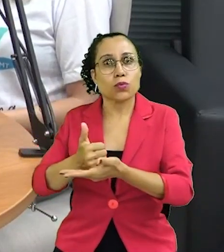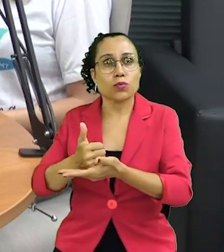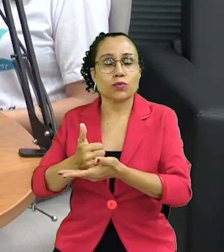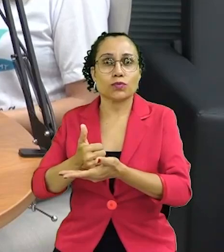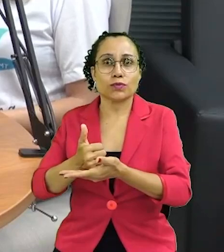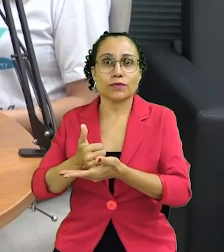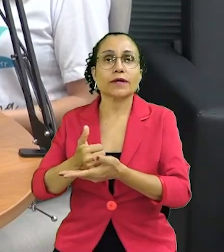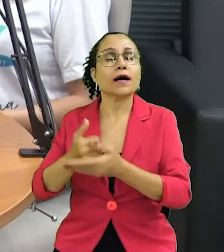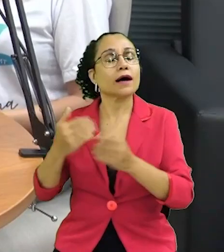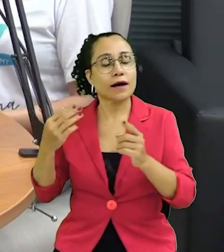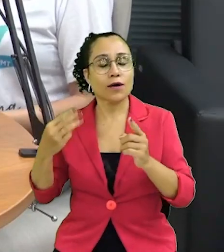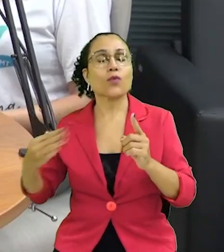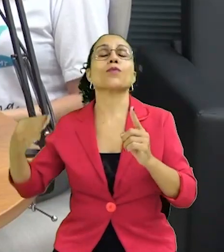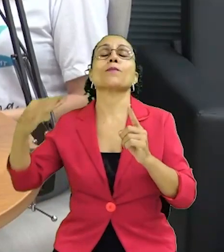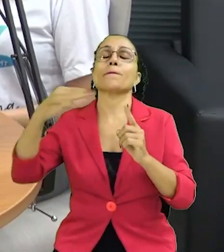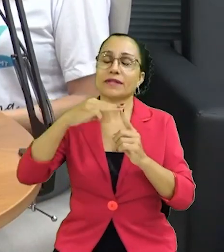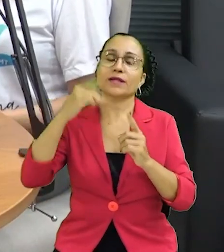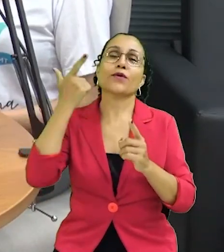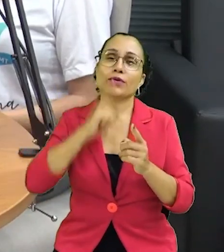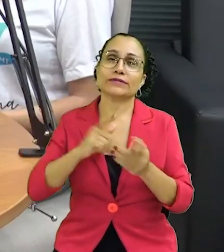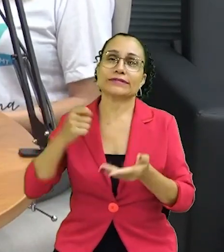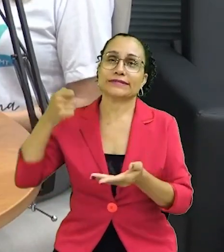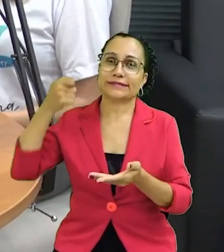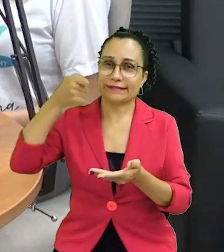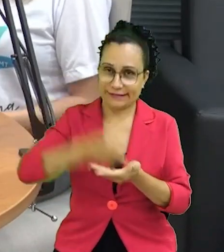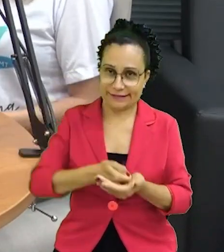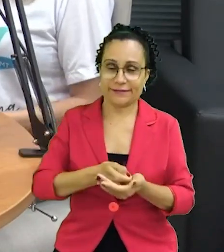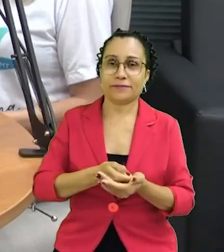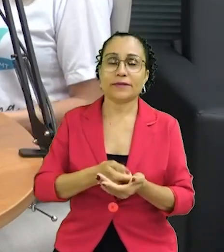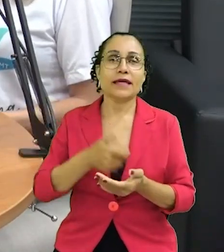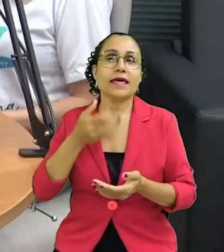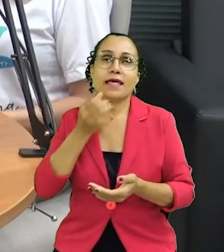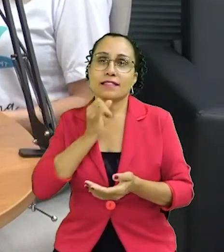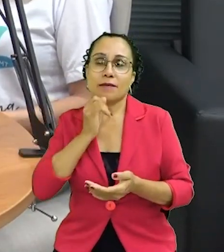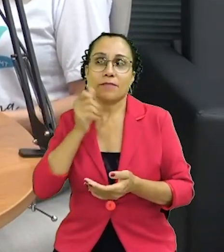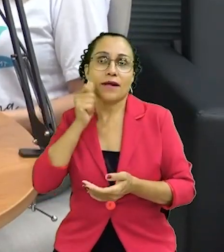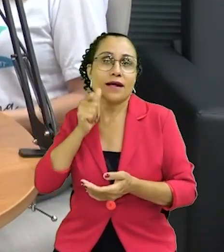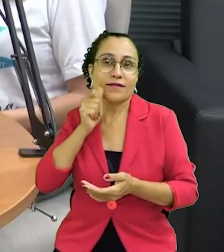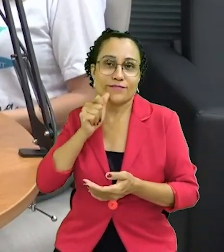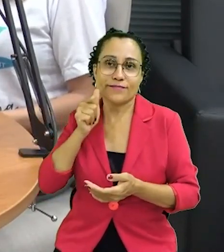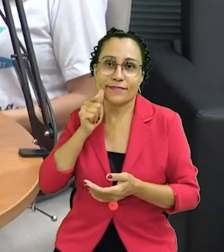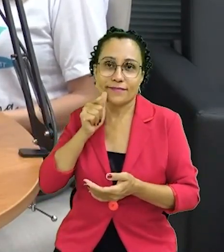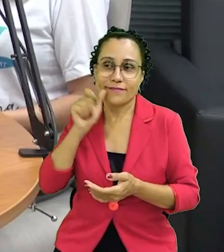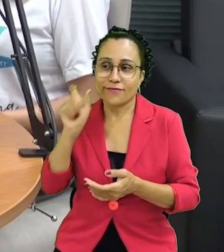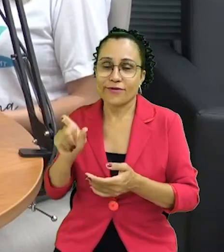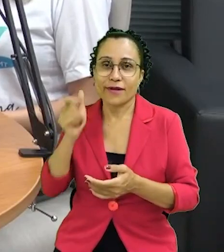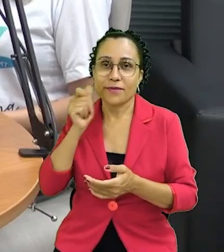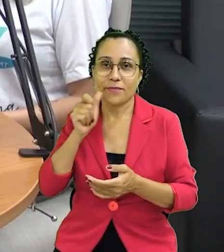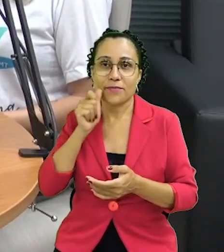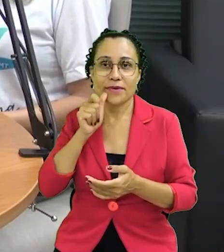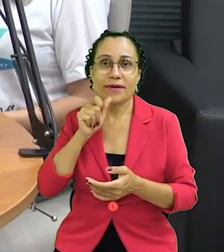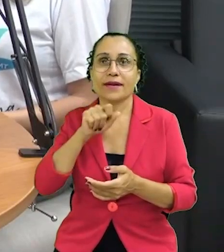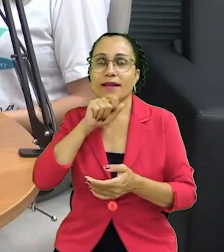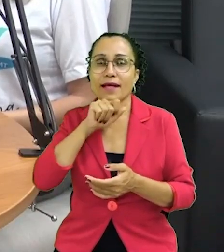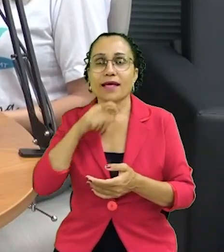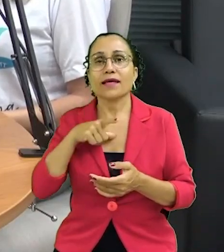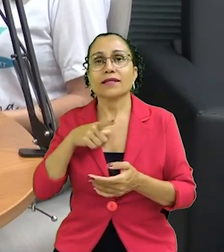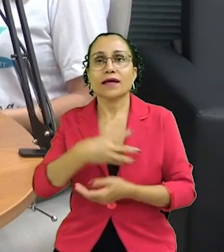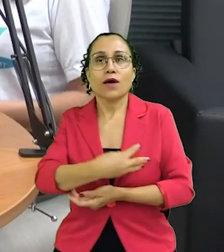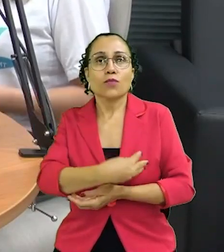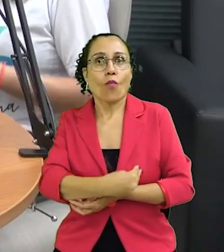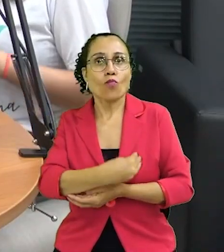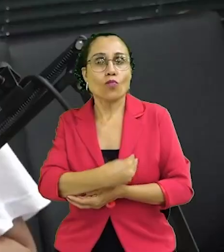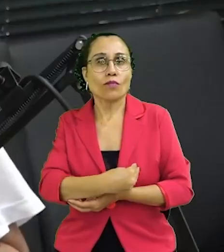ao cumprimento da meta. Ao cumprimento da meta. As mães, por exemplo, que eu tenho bastante no nicho, as mães que estão